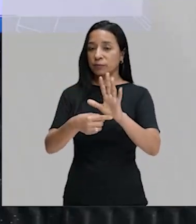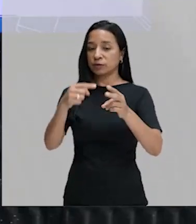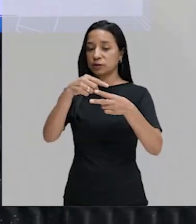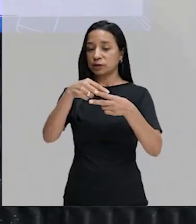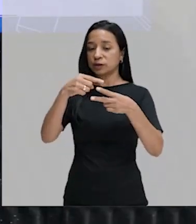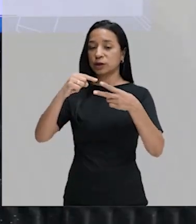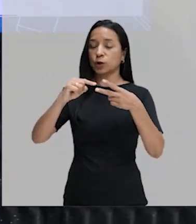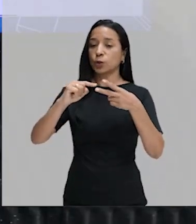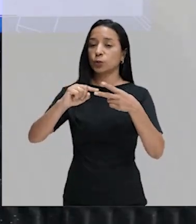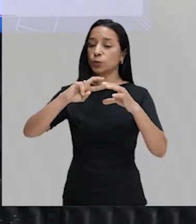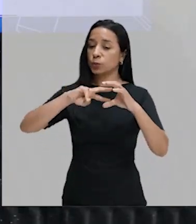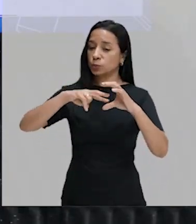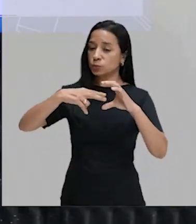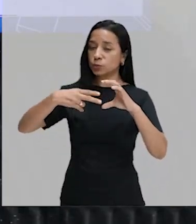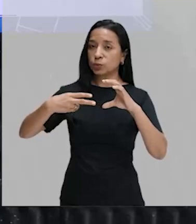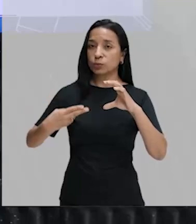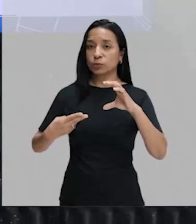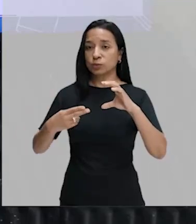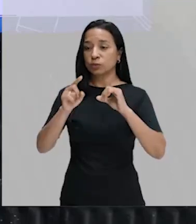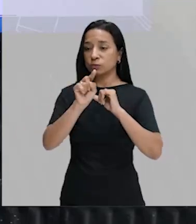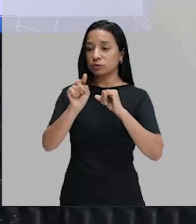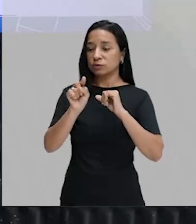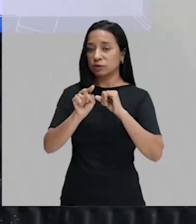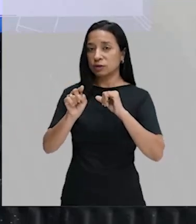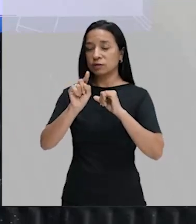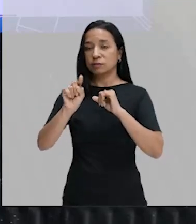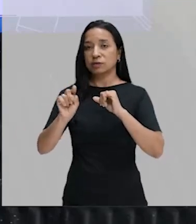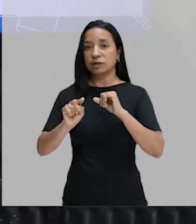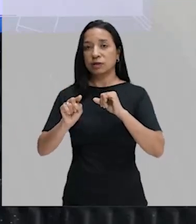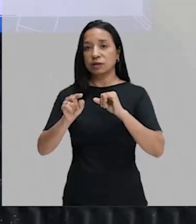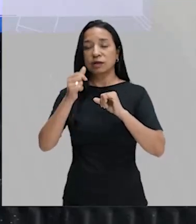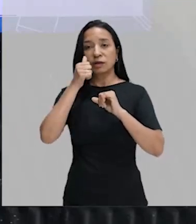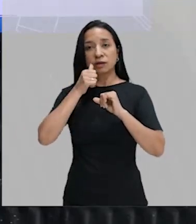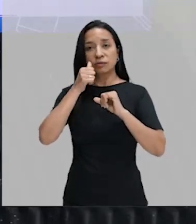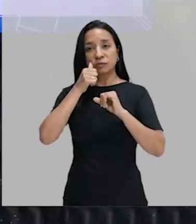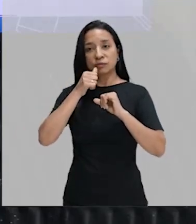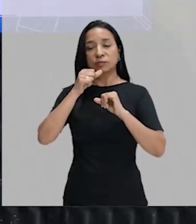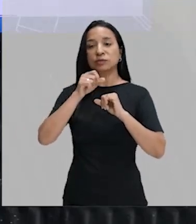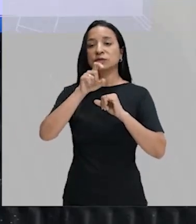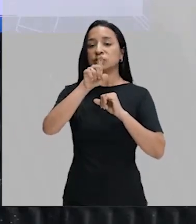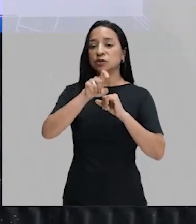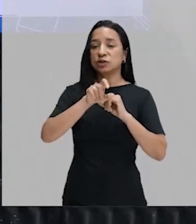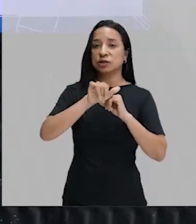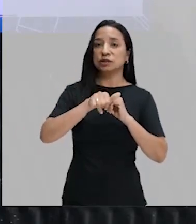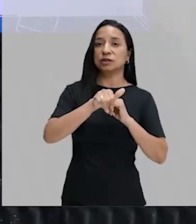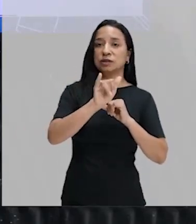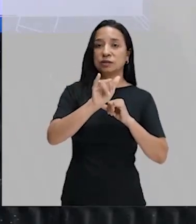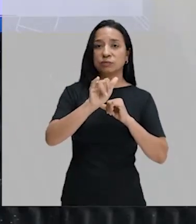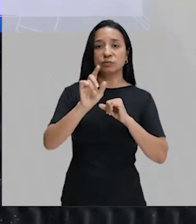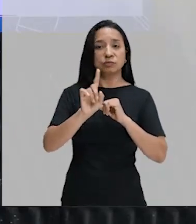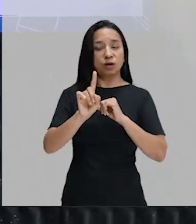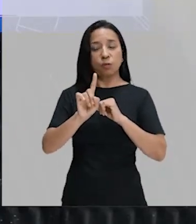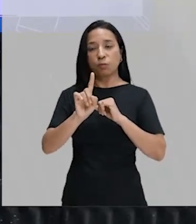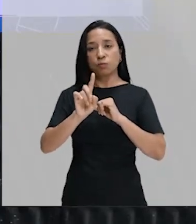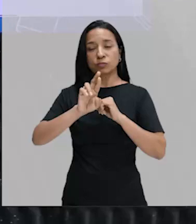cromossomos sexuais, ZZ. E a fêmea, que seria o XY, né? Ela não vai ser